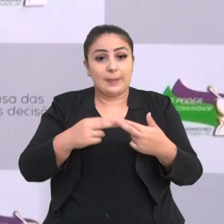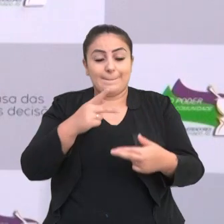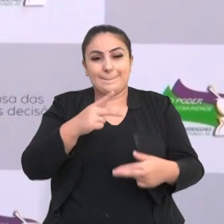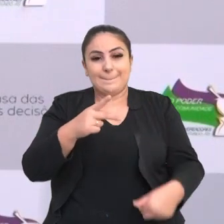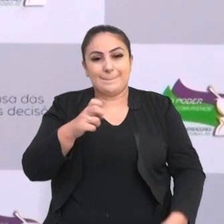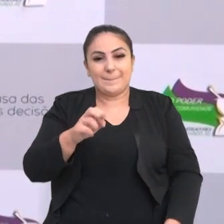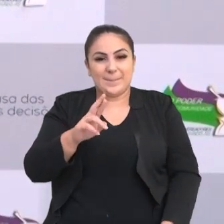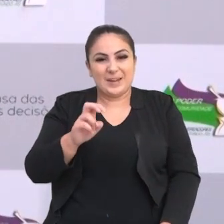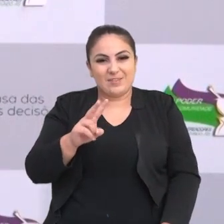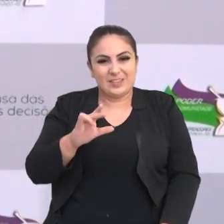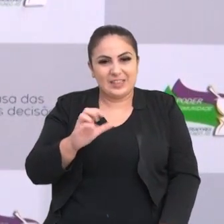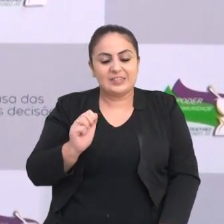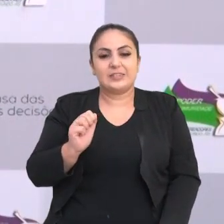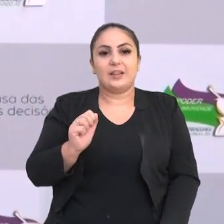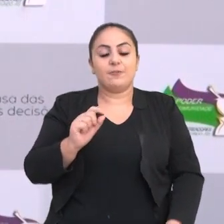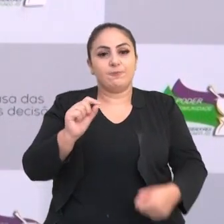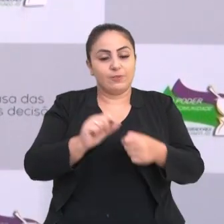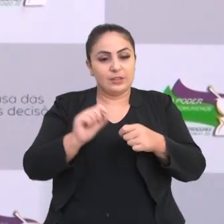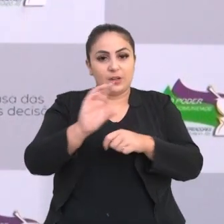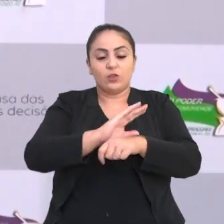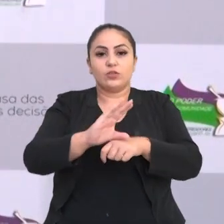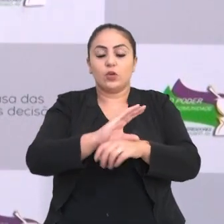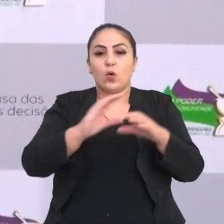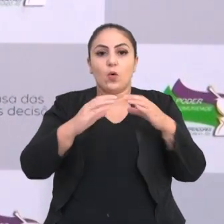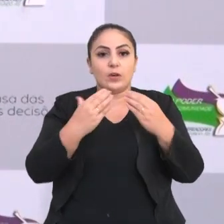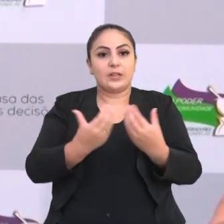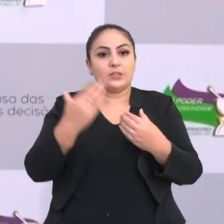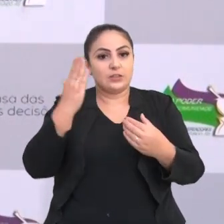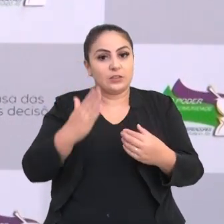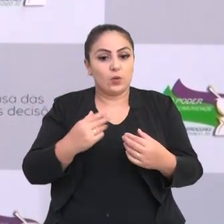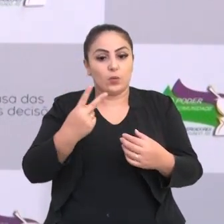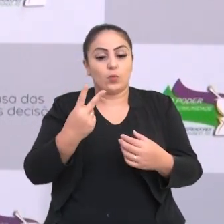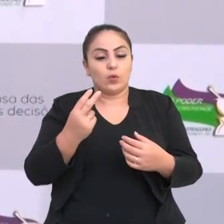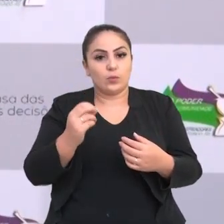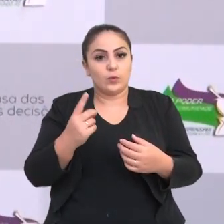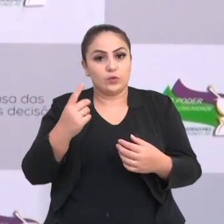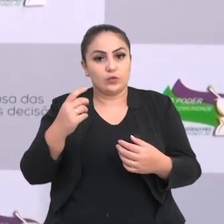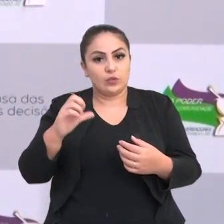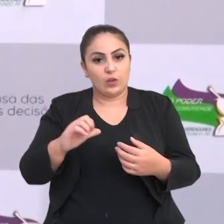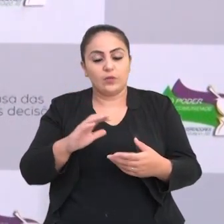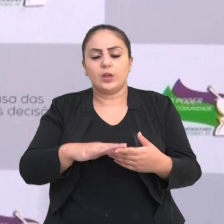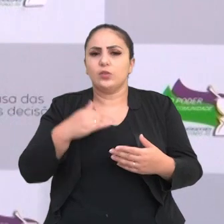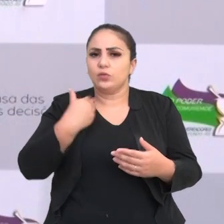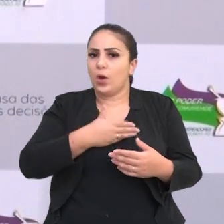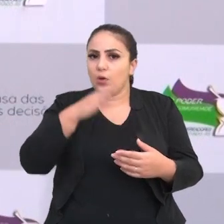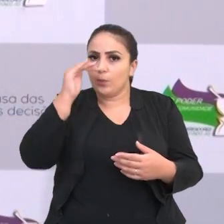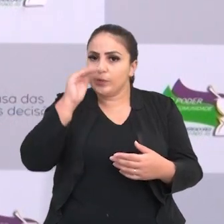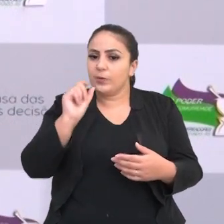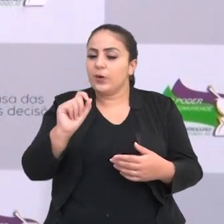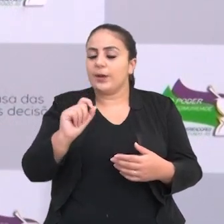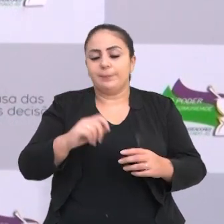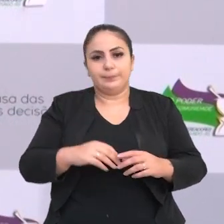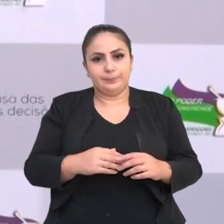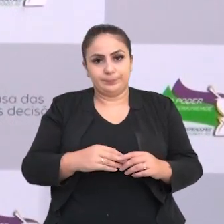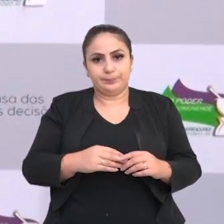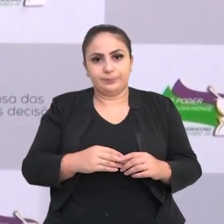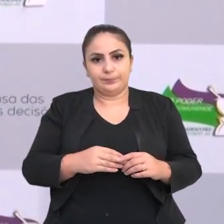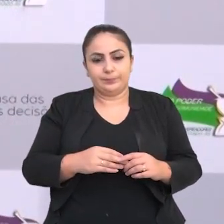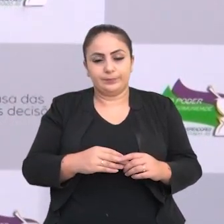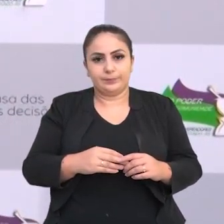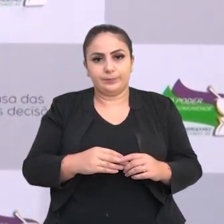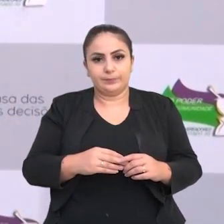reforma da Previdência que foi feita na Constituição, no Congresso Nacional, em 2019. E a gente observou